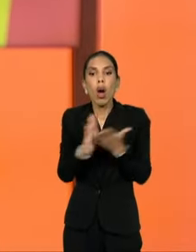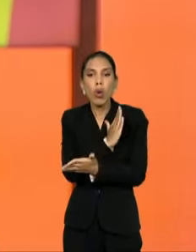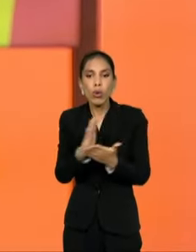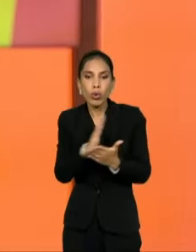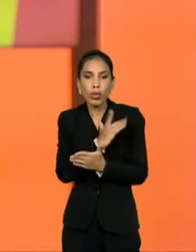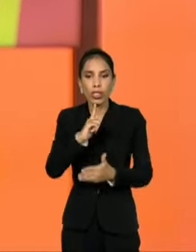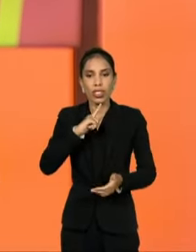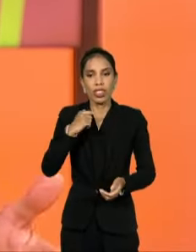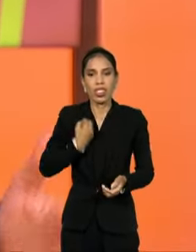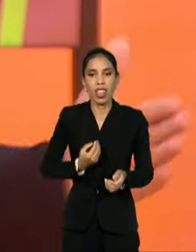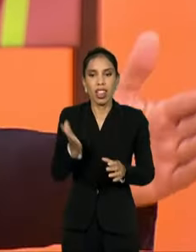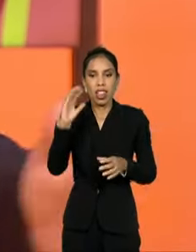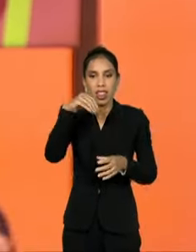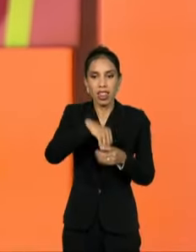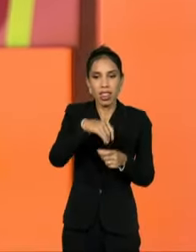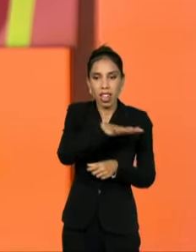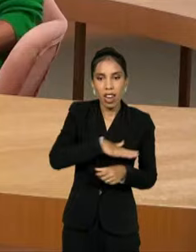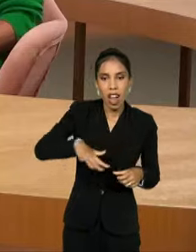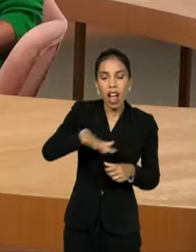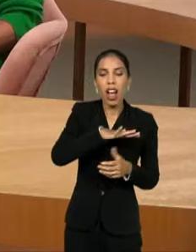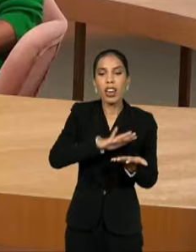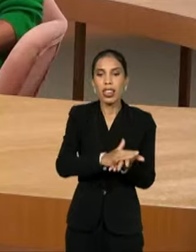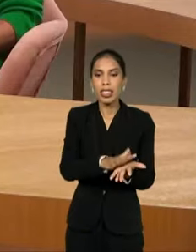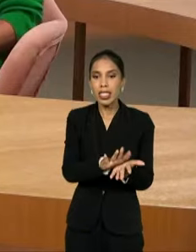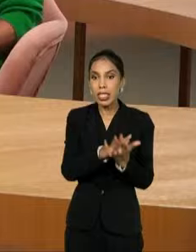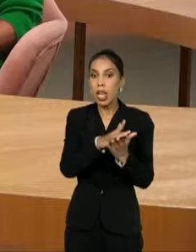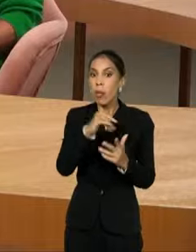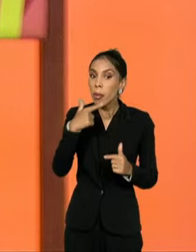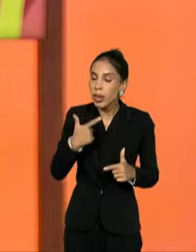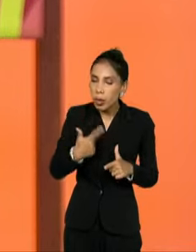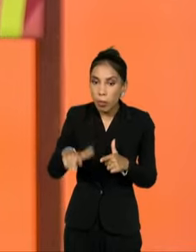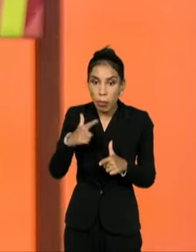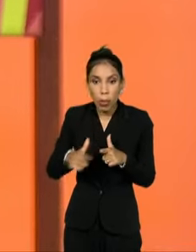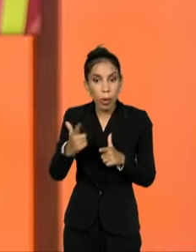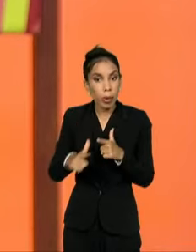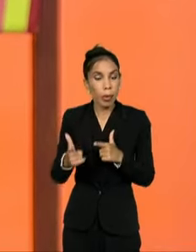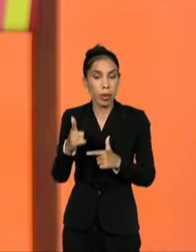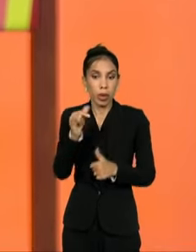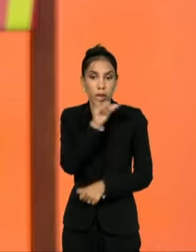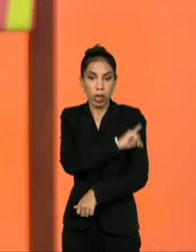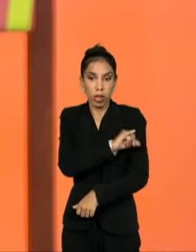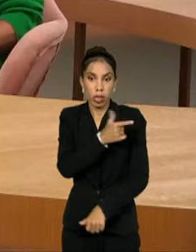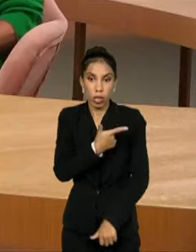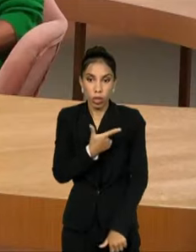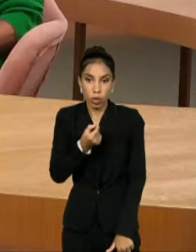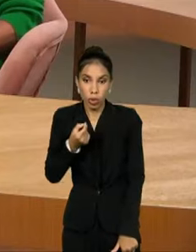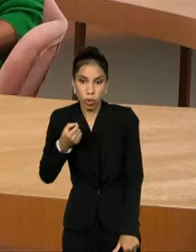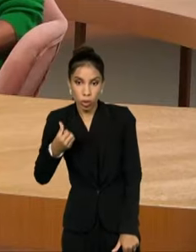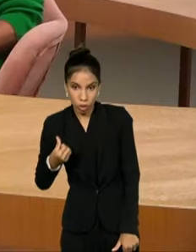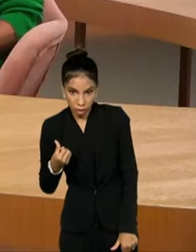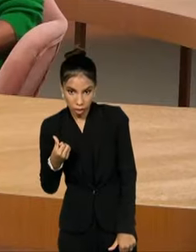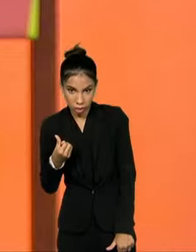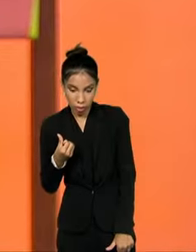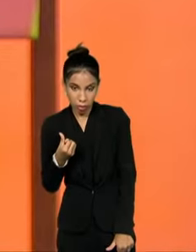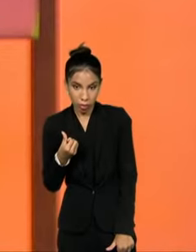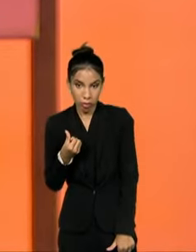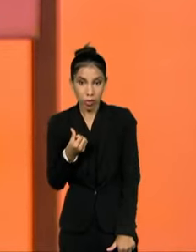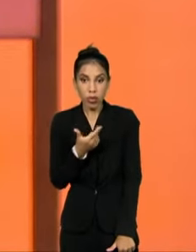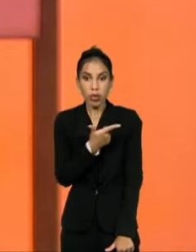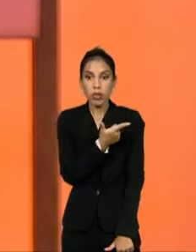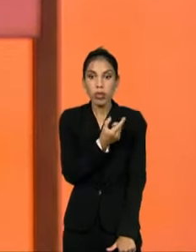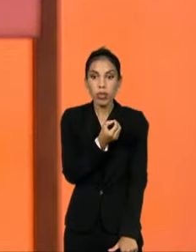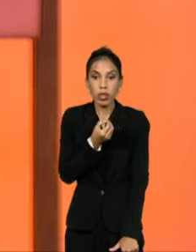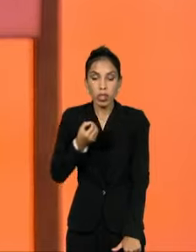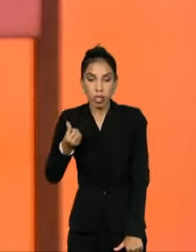Mas é um problema no Rio de Janeiro. E isso foi em 2006, Cícero. Em 2008 você abriu a CPI, não foi? Então, em 2006